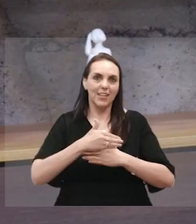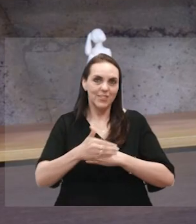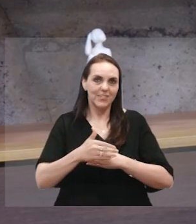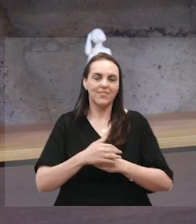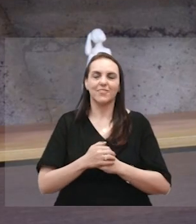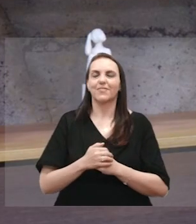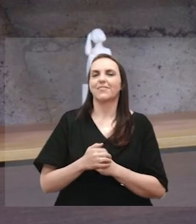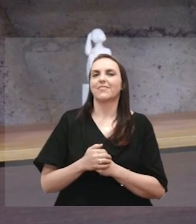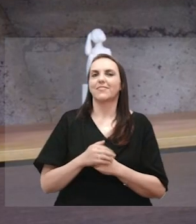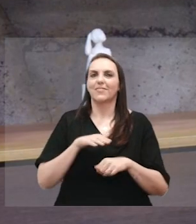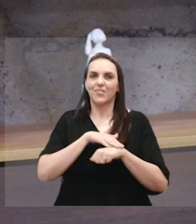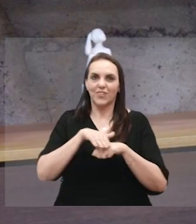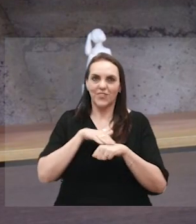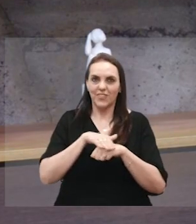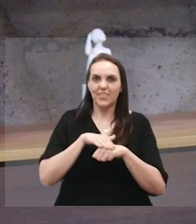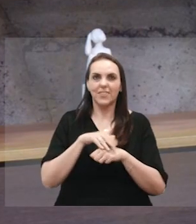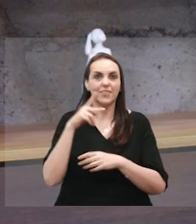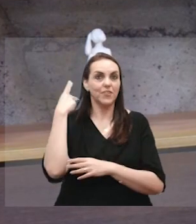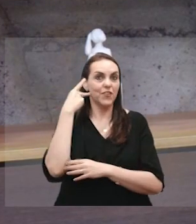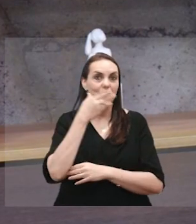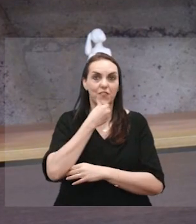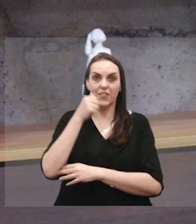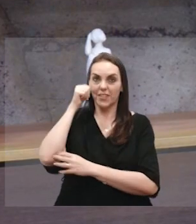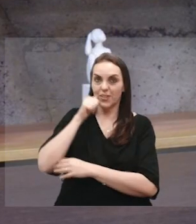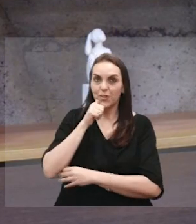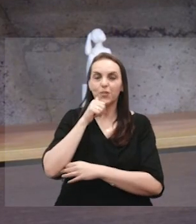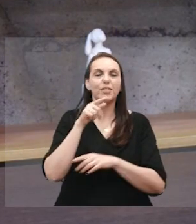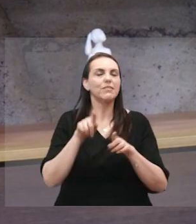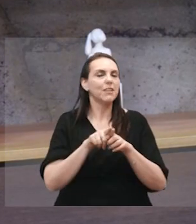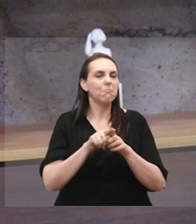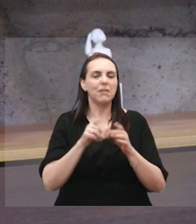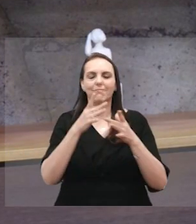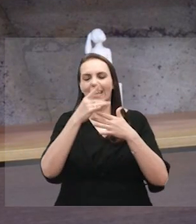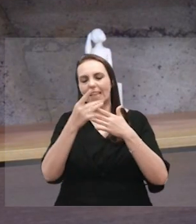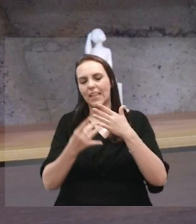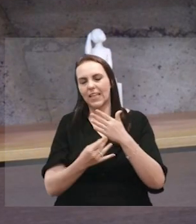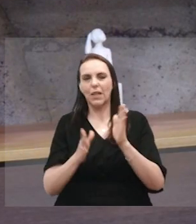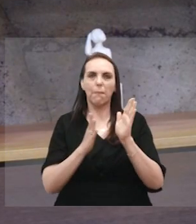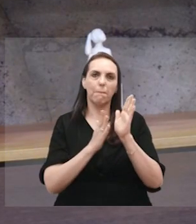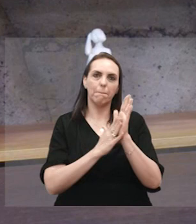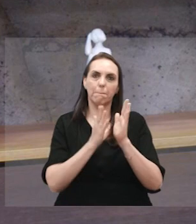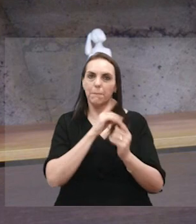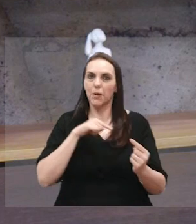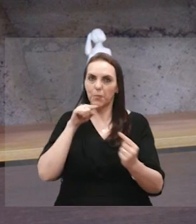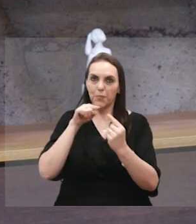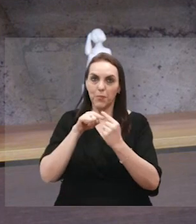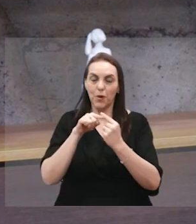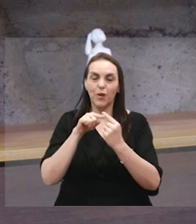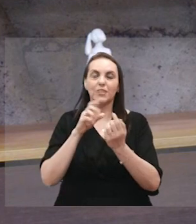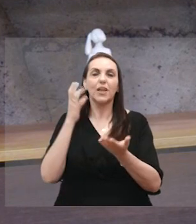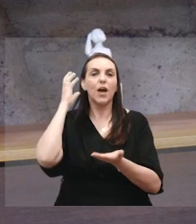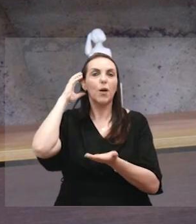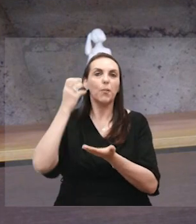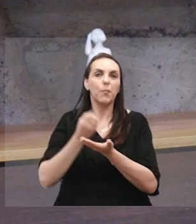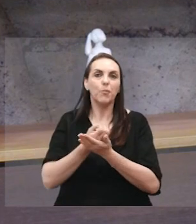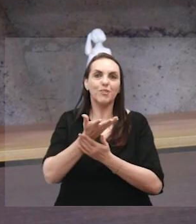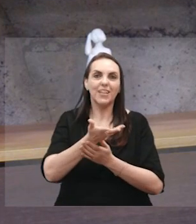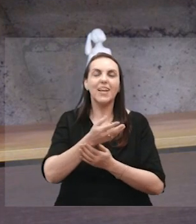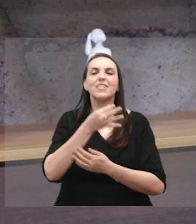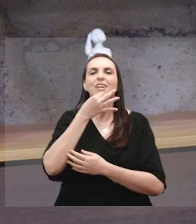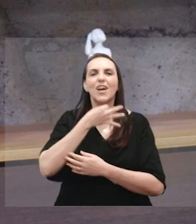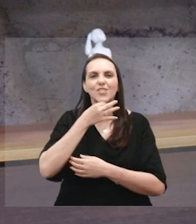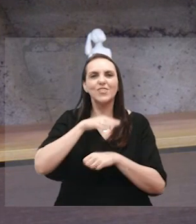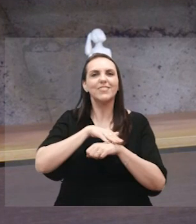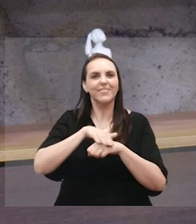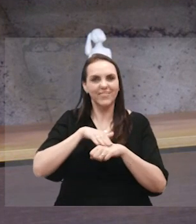19ª legislatura, conversando com os vereadores e detalhando as suas propostas no podcast Caxias